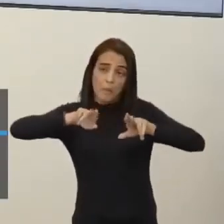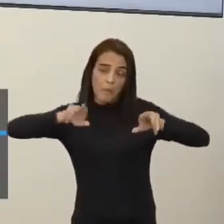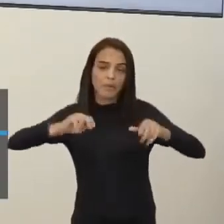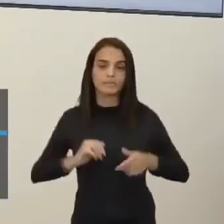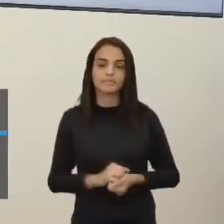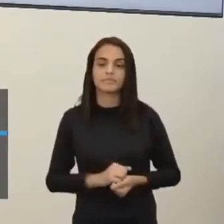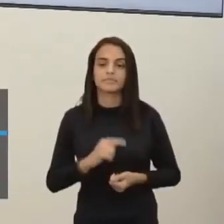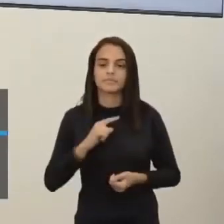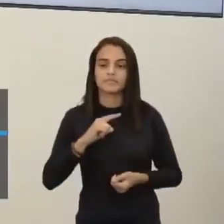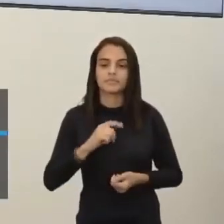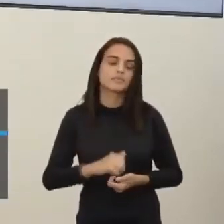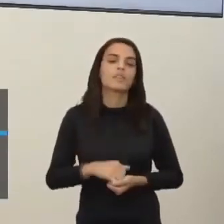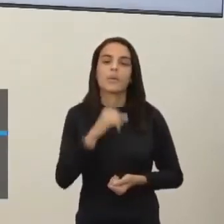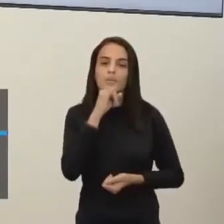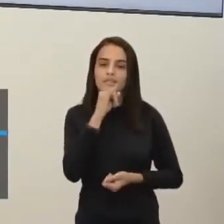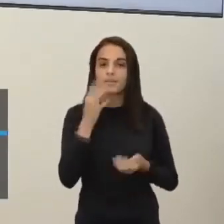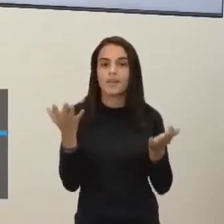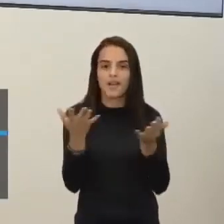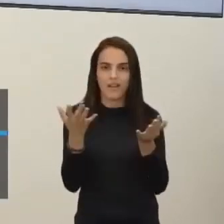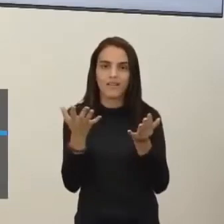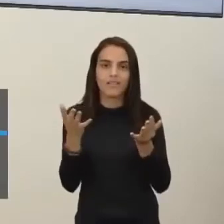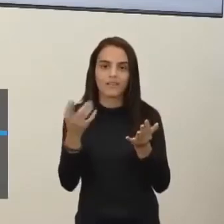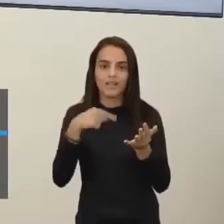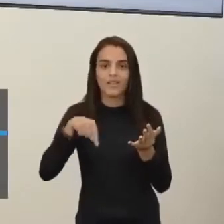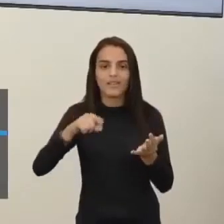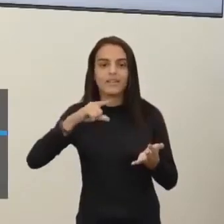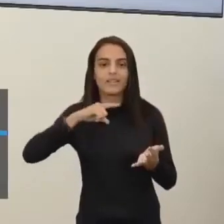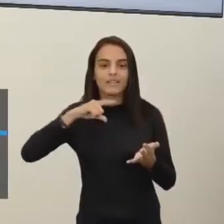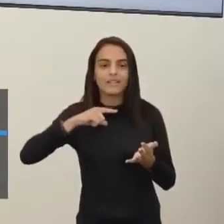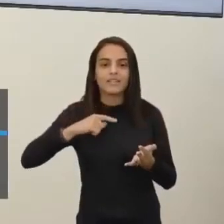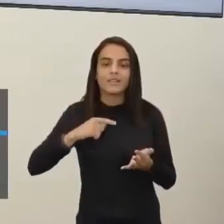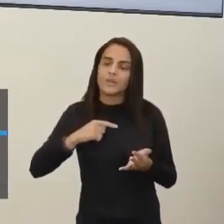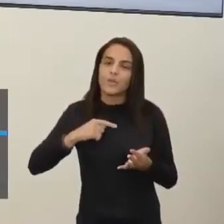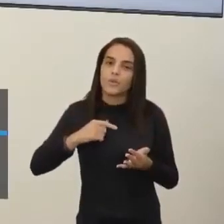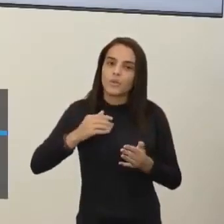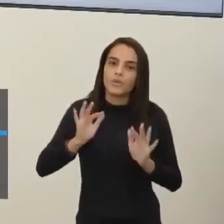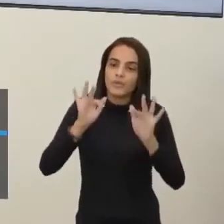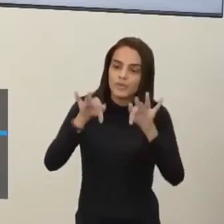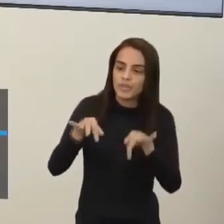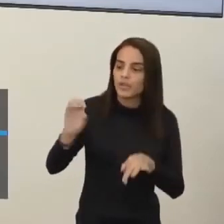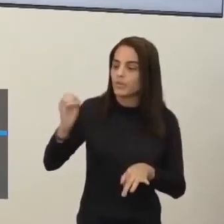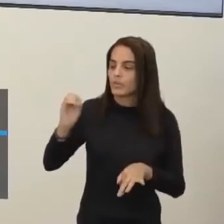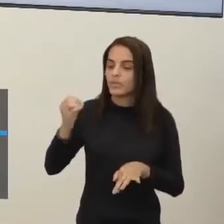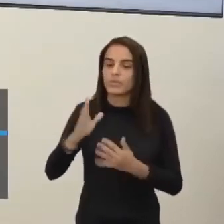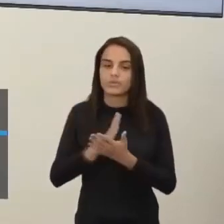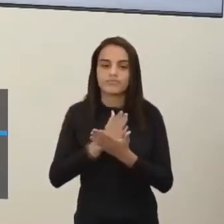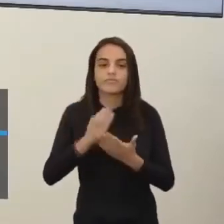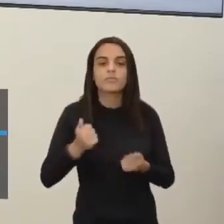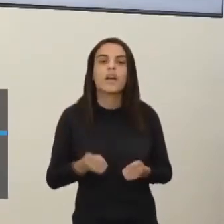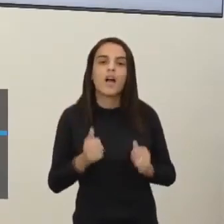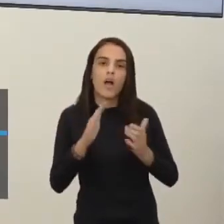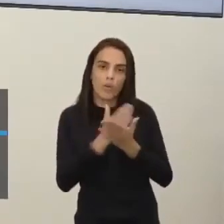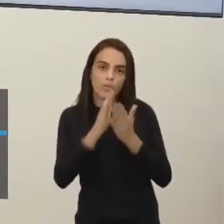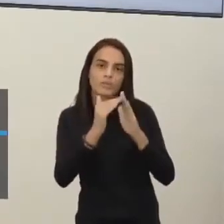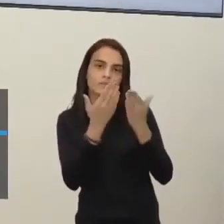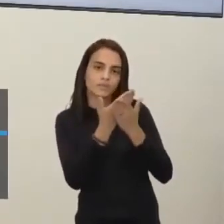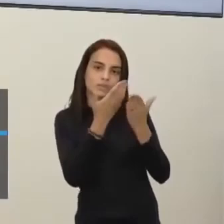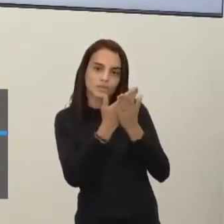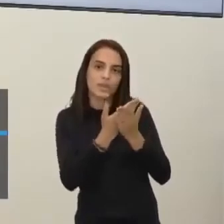trocas. Por exemplo, agora, né, a gente está caminhando aí para o final de outubro e algumas escolas vão organizar festas voltadas ao Halloween.